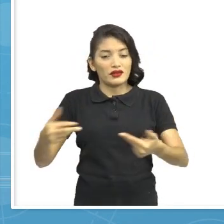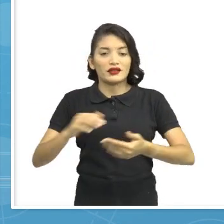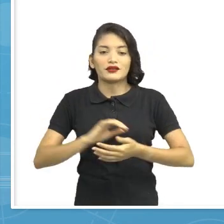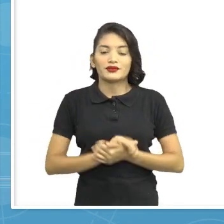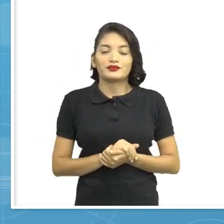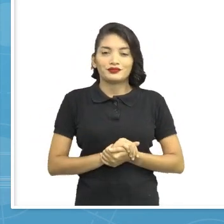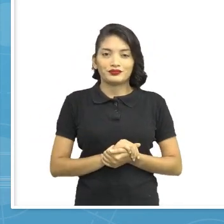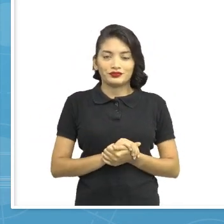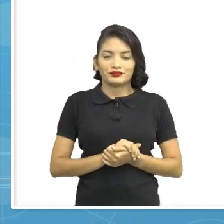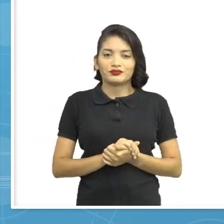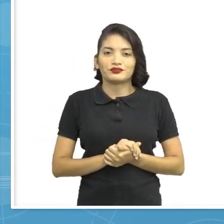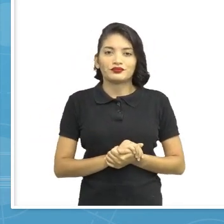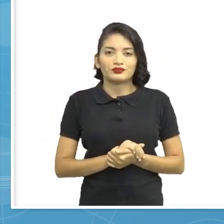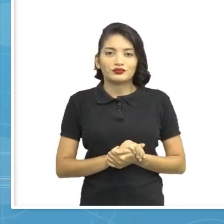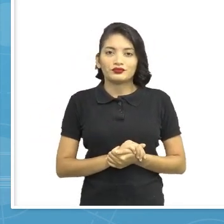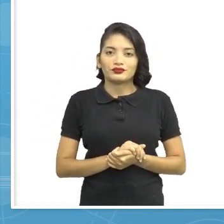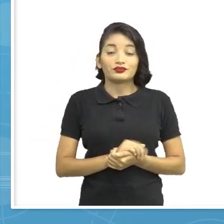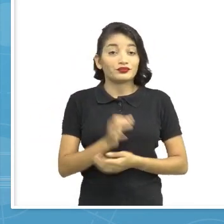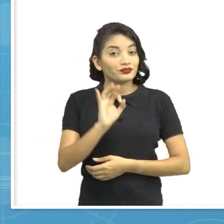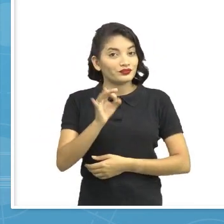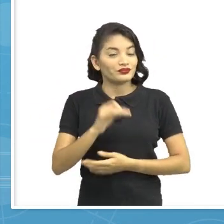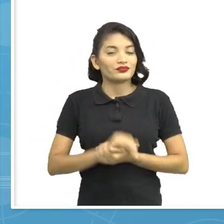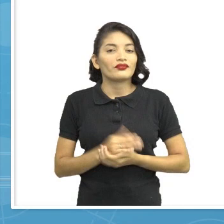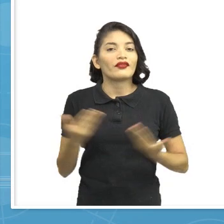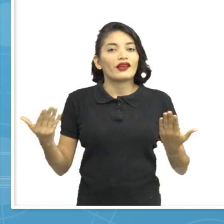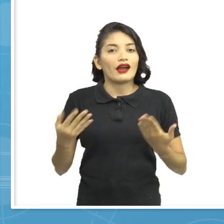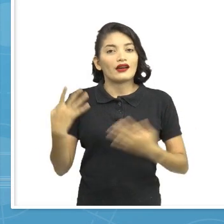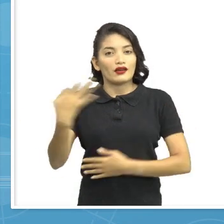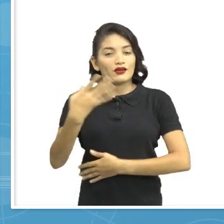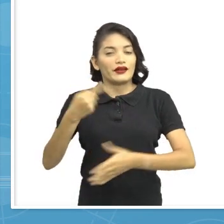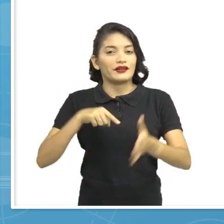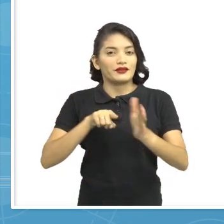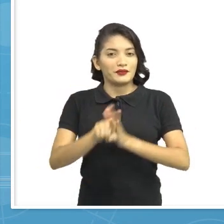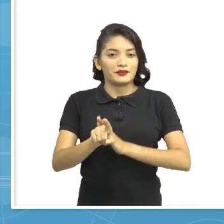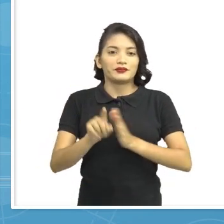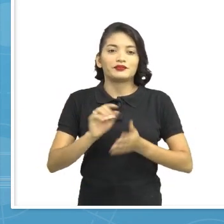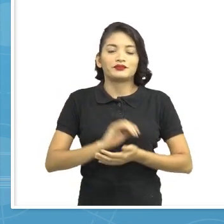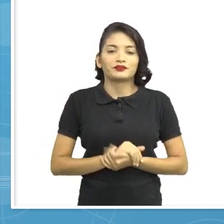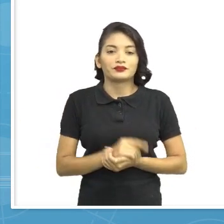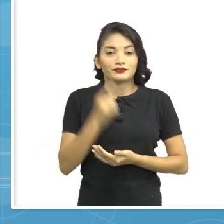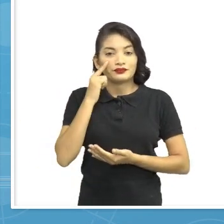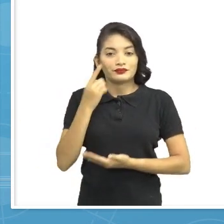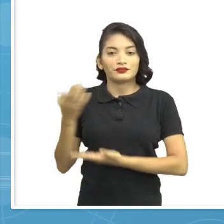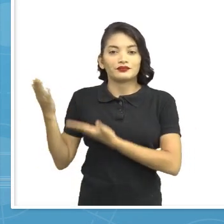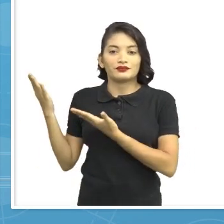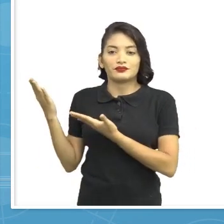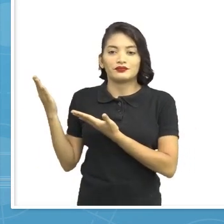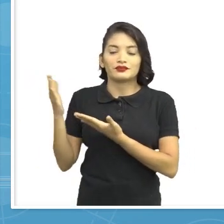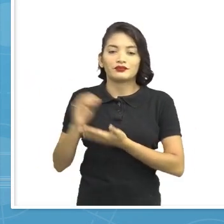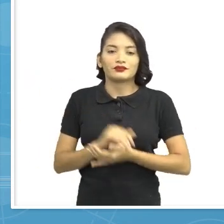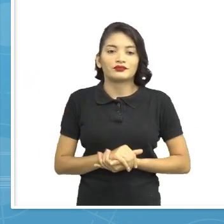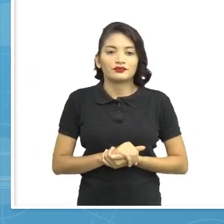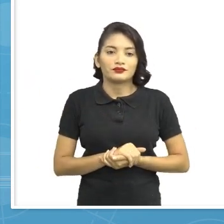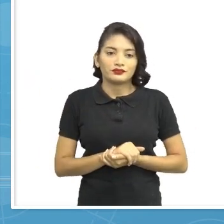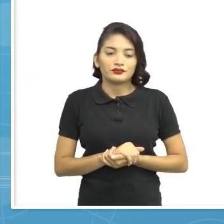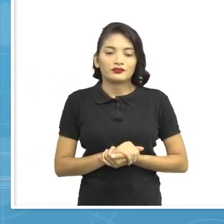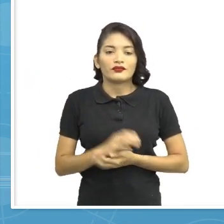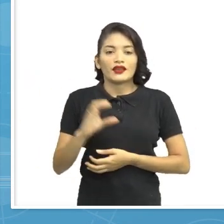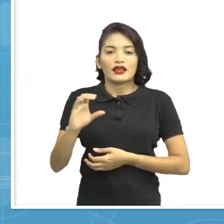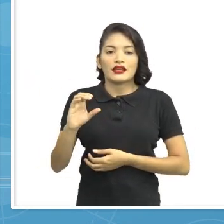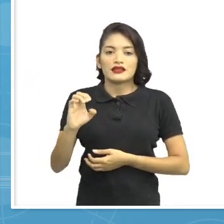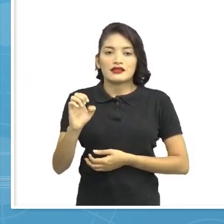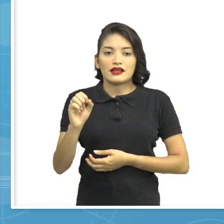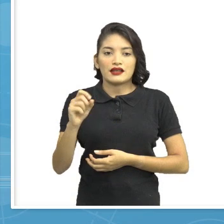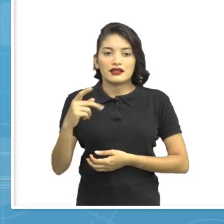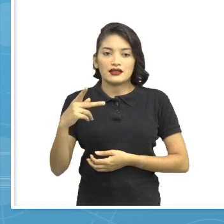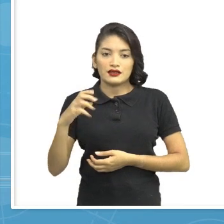o tuavi, certo? Vamos agora para a nossa quarta questão. A gente tem uma questão da SESP. Quanto à arte